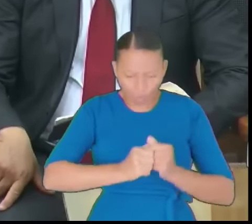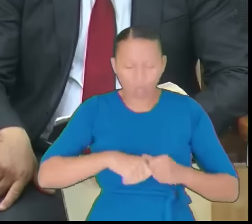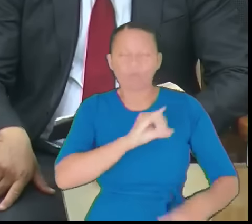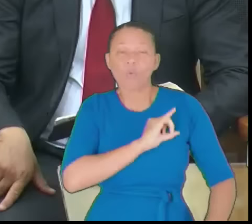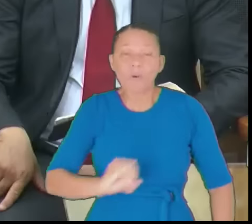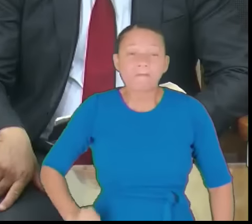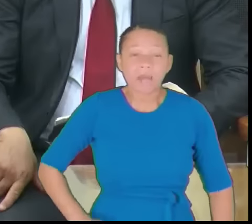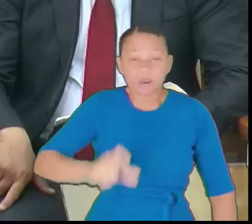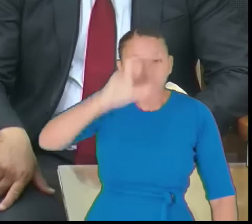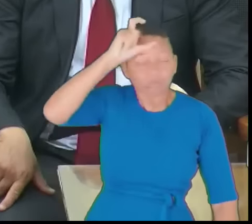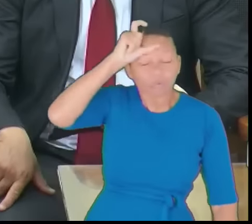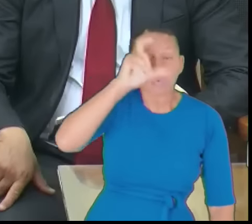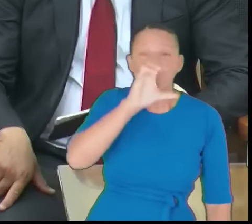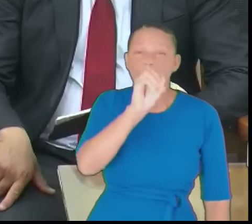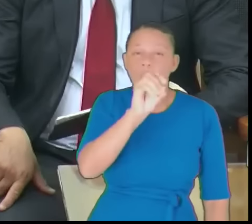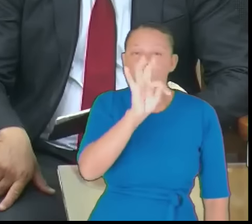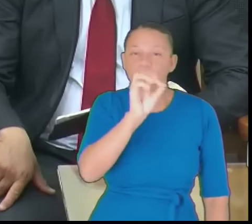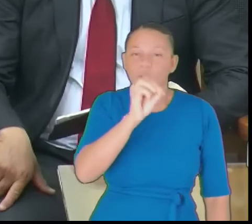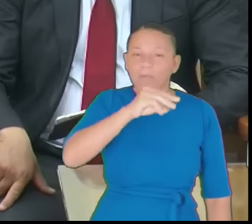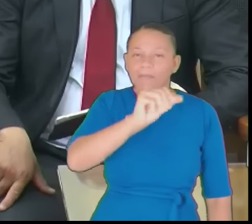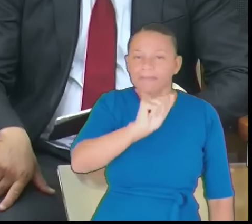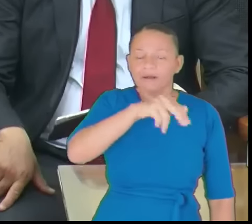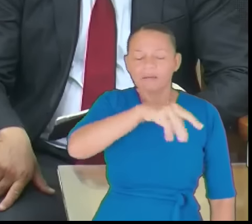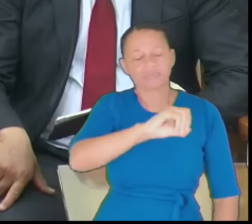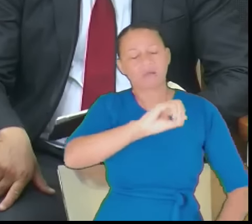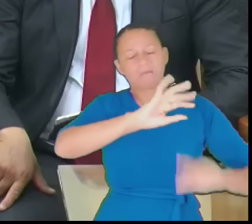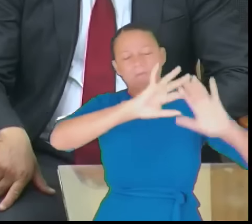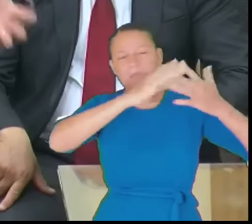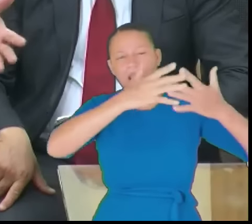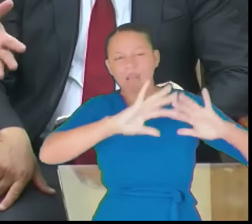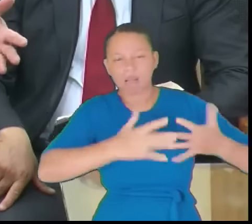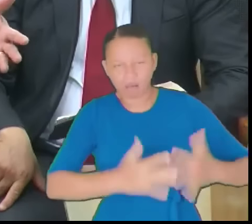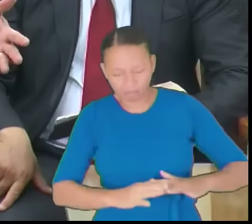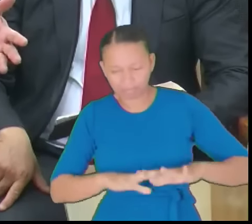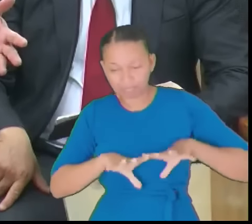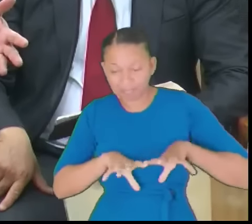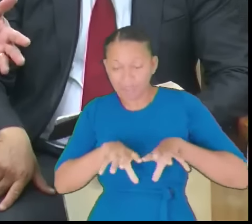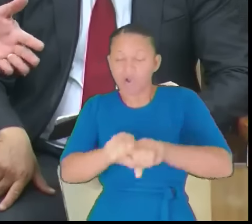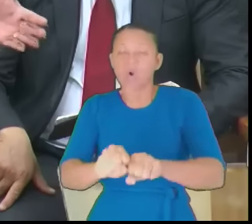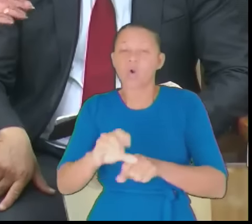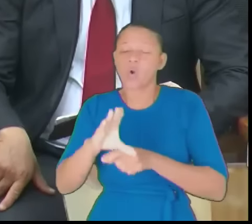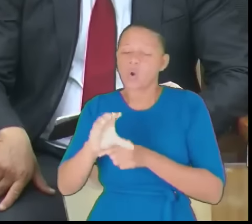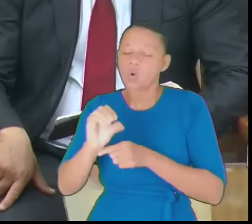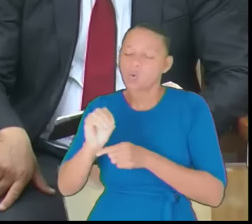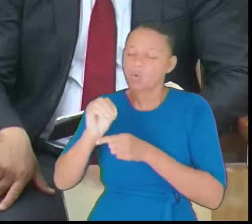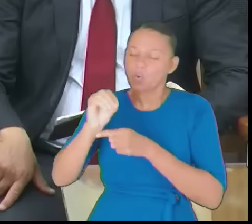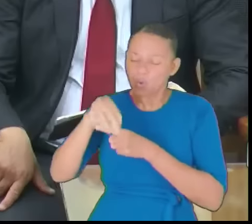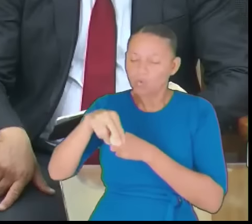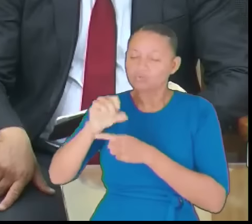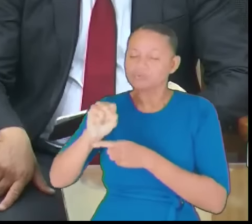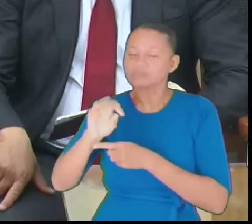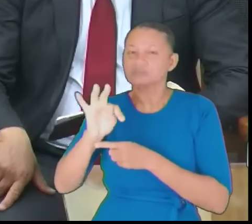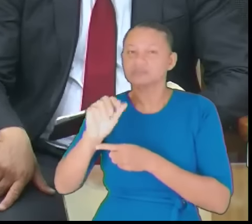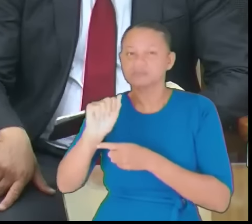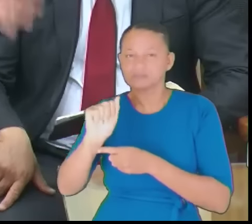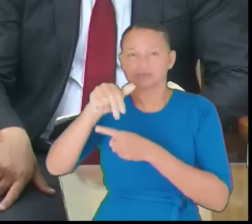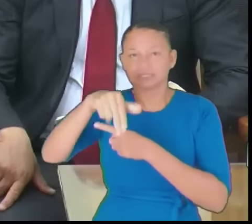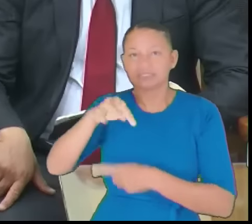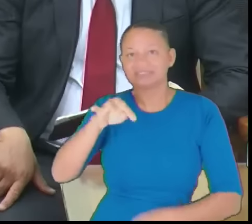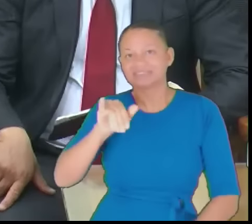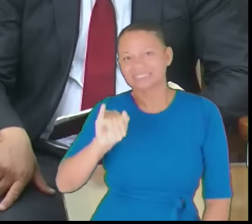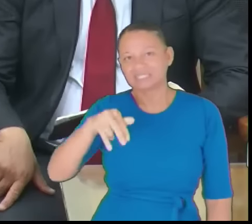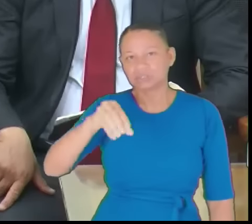demorou mais de 500 anos. Caiu. Tomou Constantinopla. Passou 500 anos. Quando foi agora,